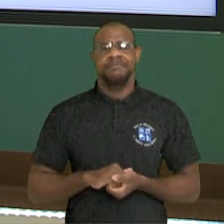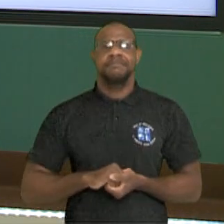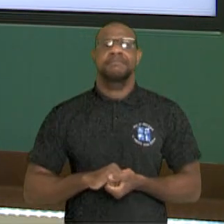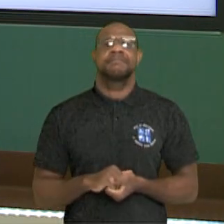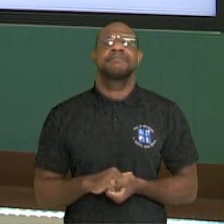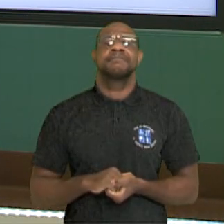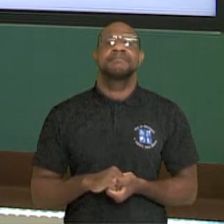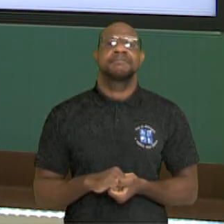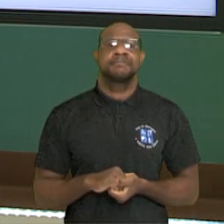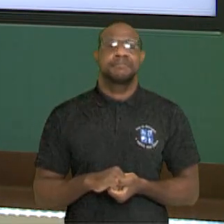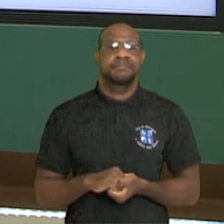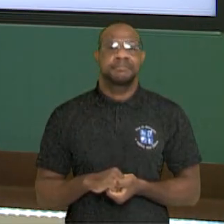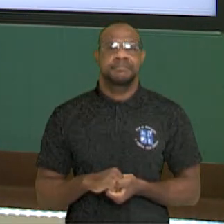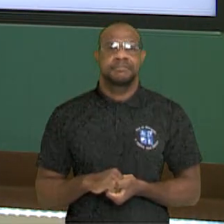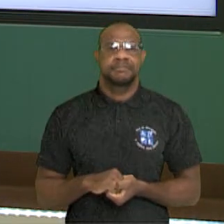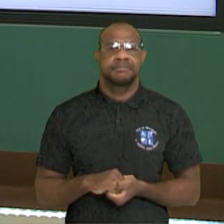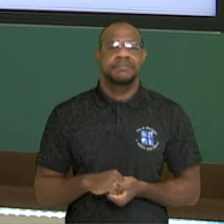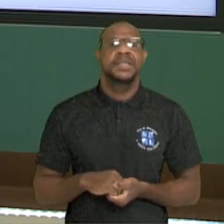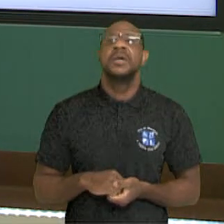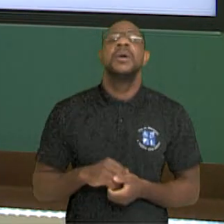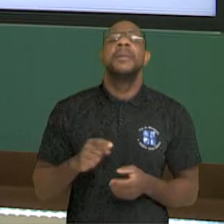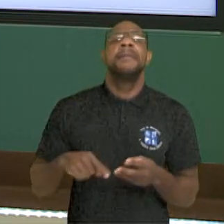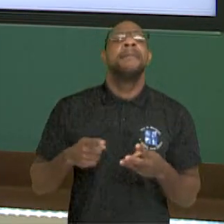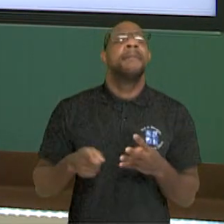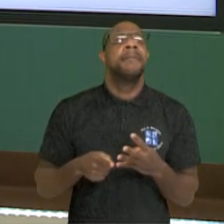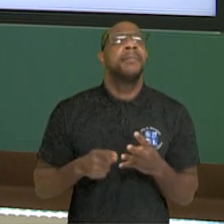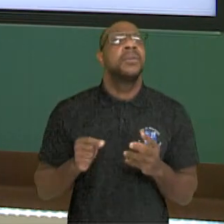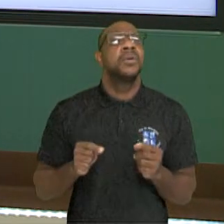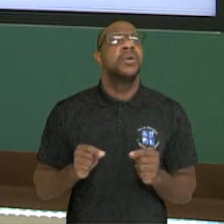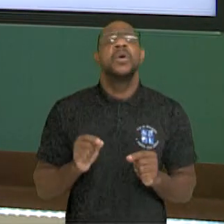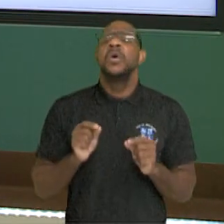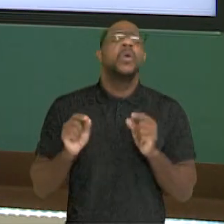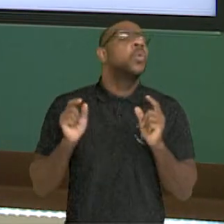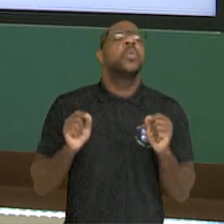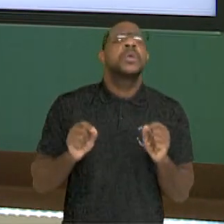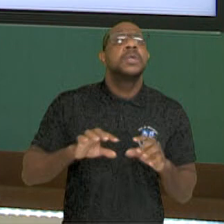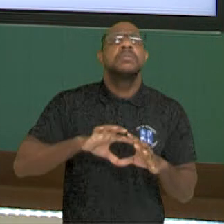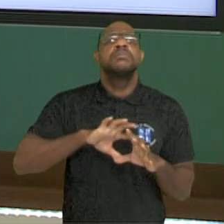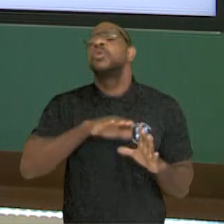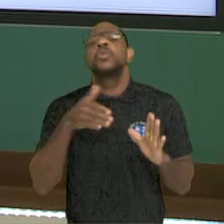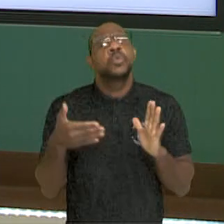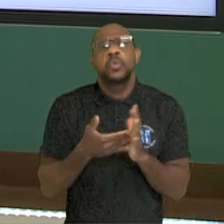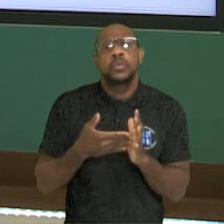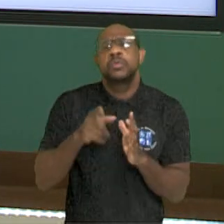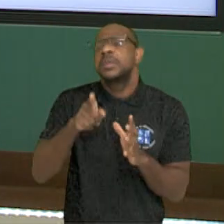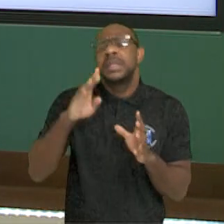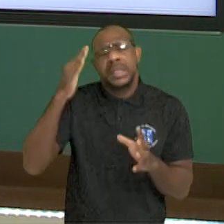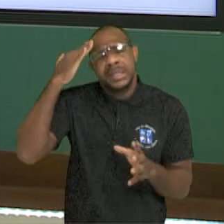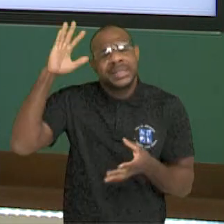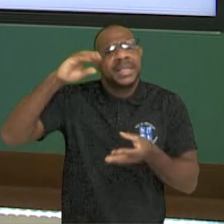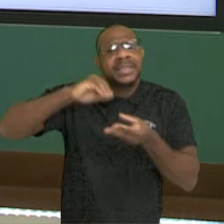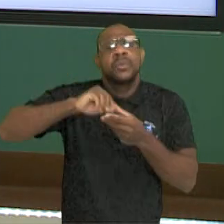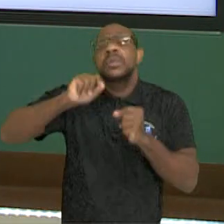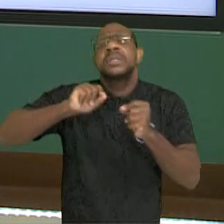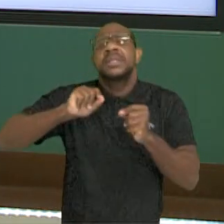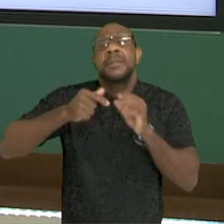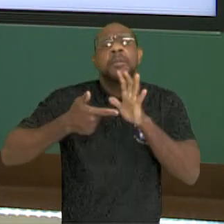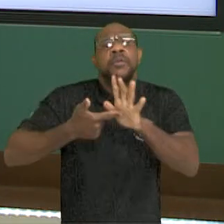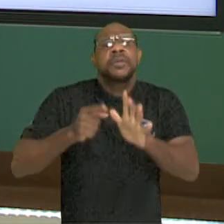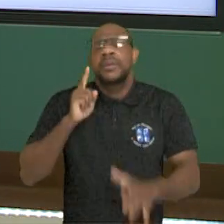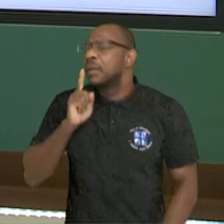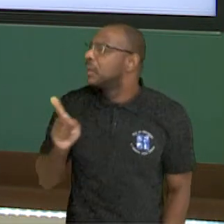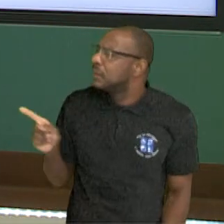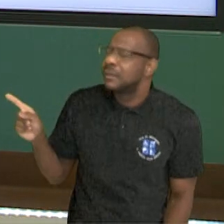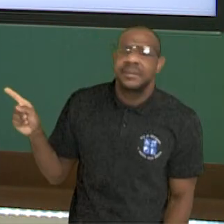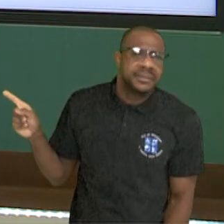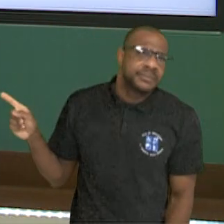bem importante também, certo? O que mais? O que será que é, no geral, no contexto geral, o que será que está sendo retratado? Pode